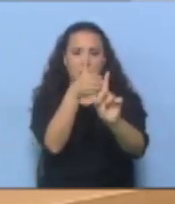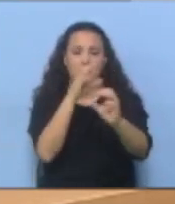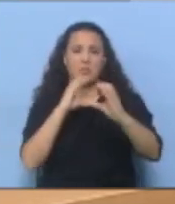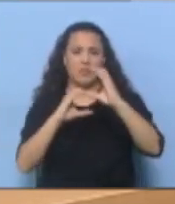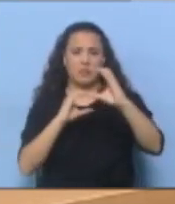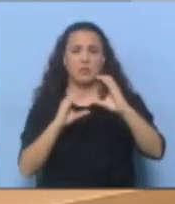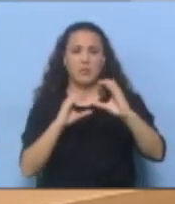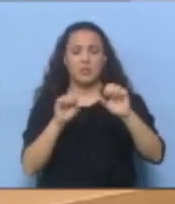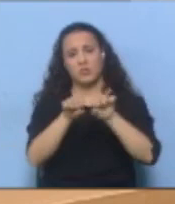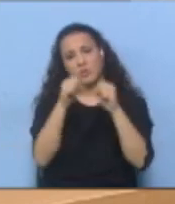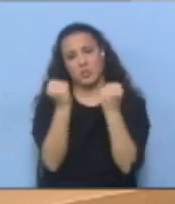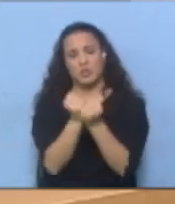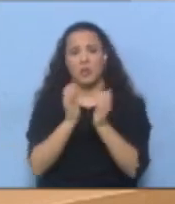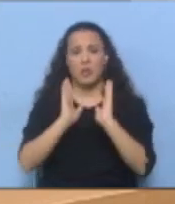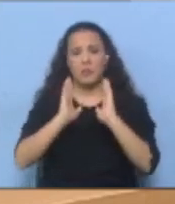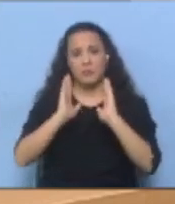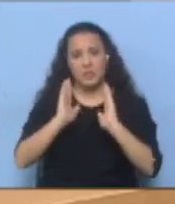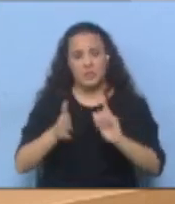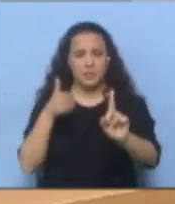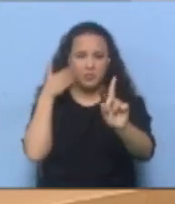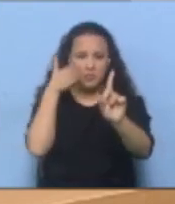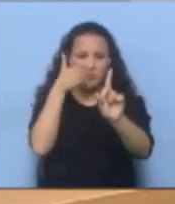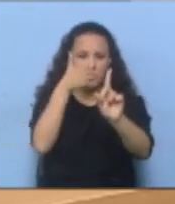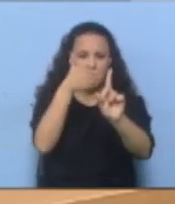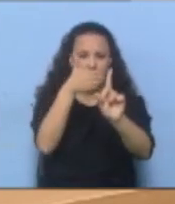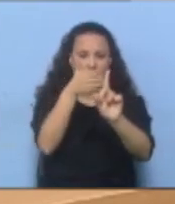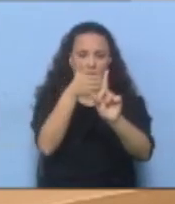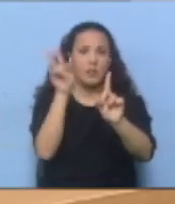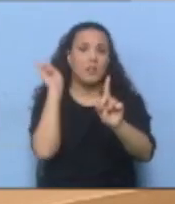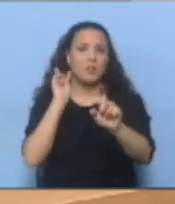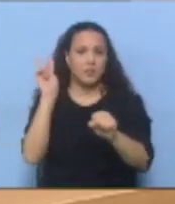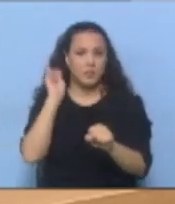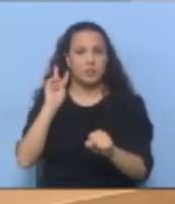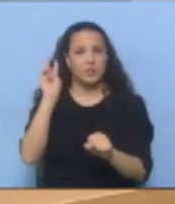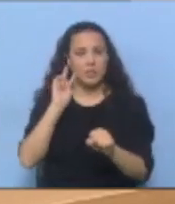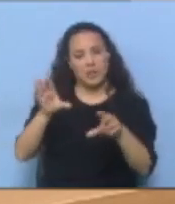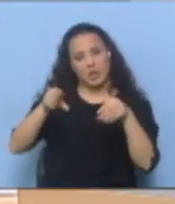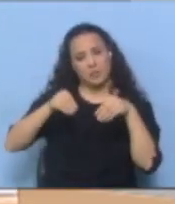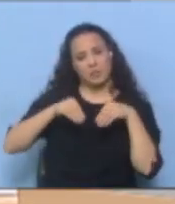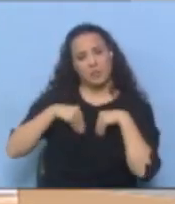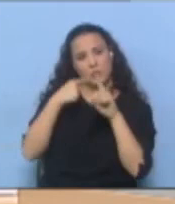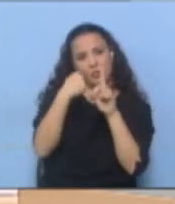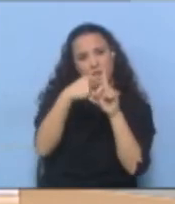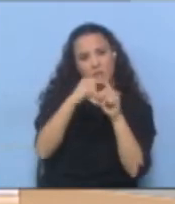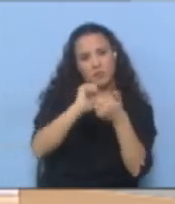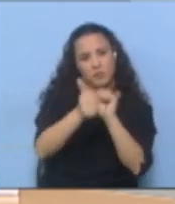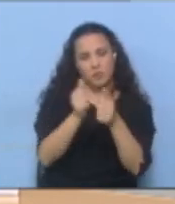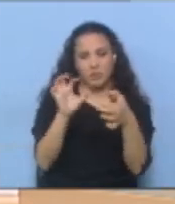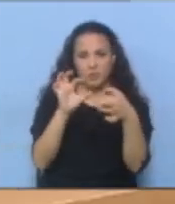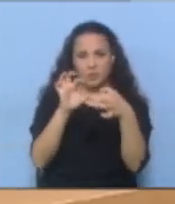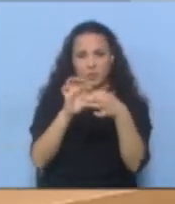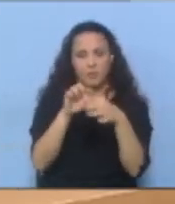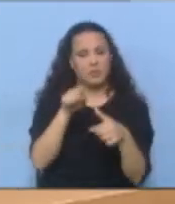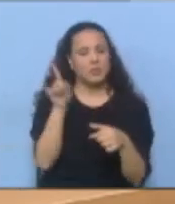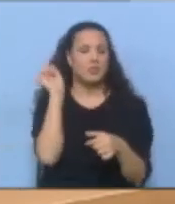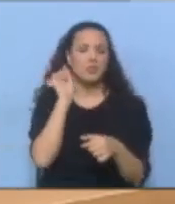ter esta focagem de valorizar mais a dimensão positiva que o desporto tem. Eu acho que isso é uma missão importantíssima.